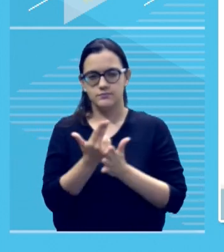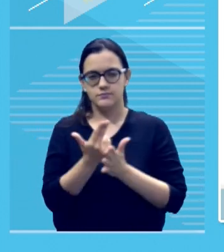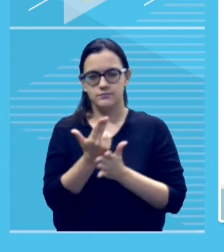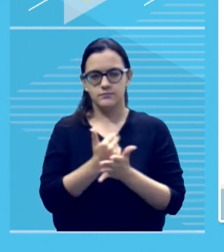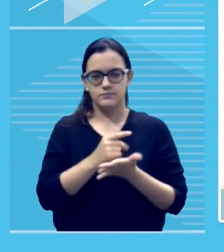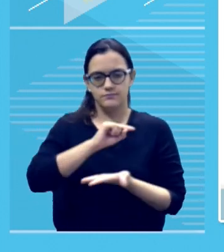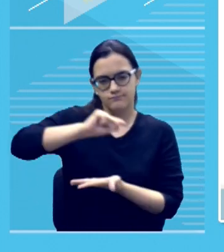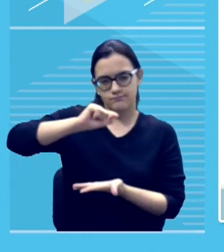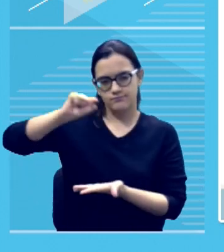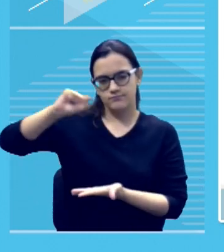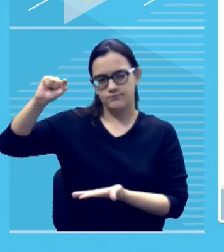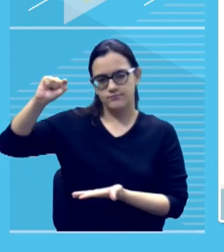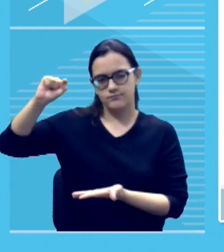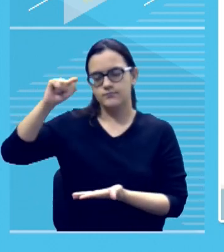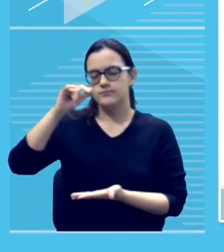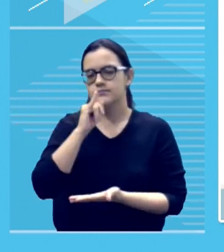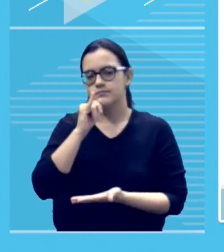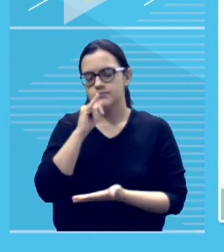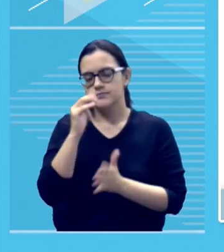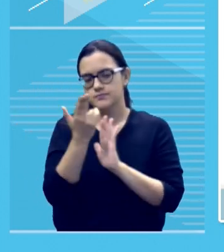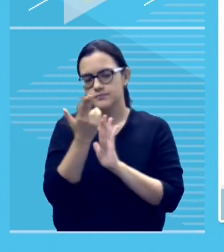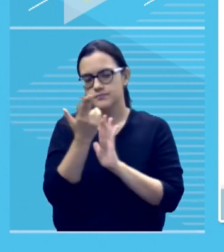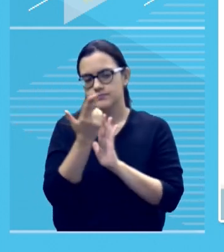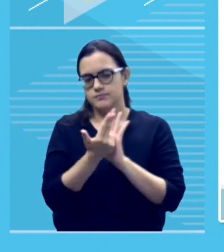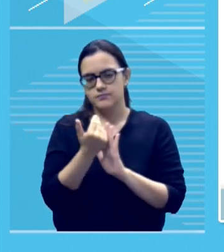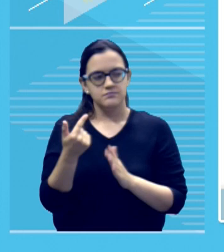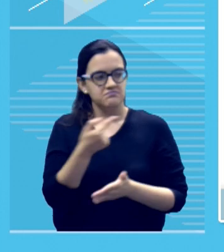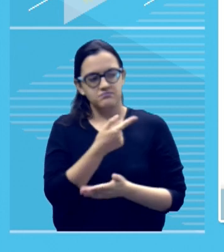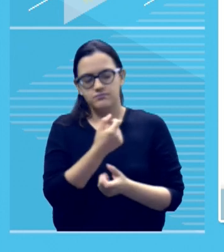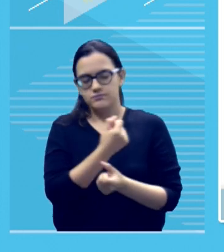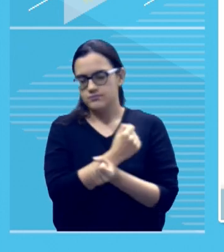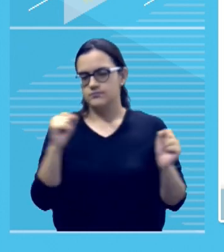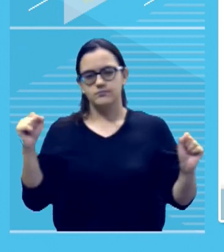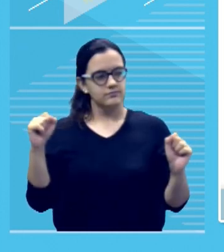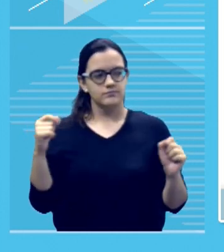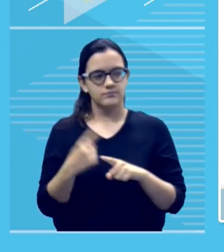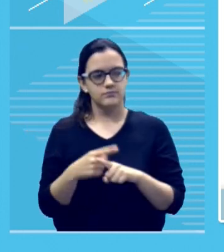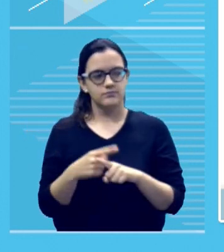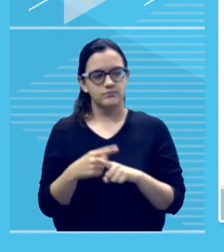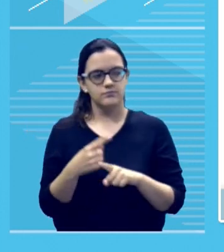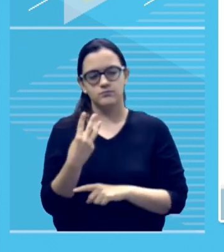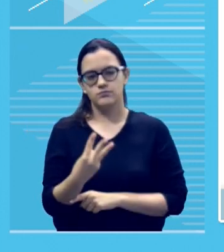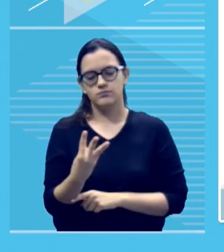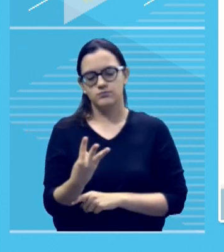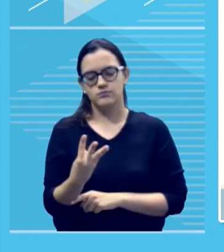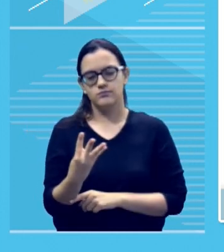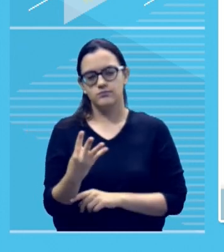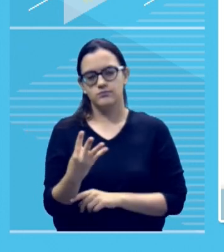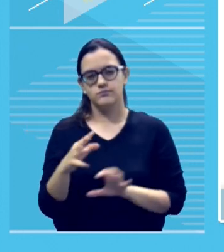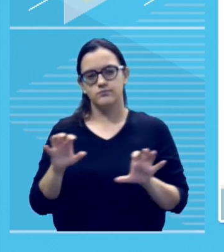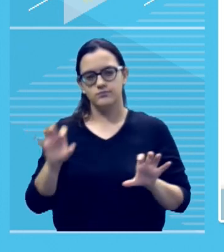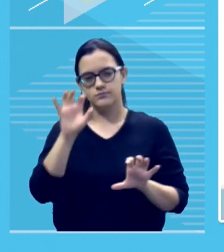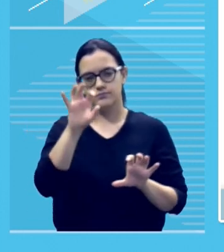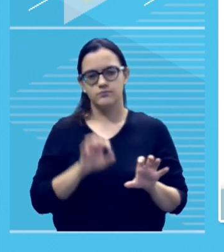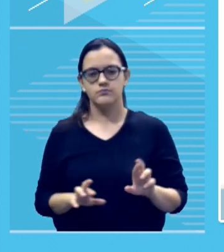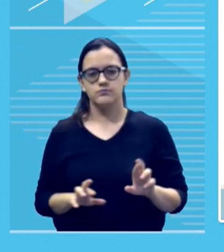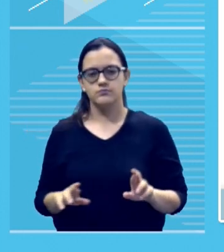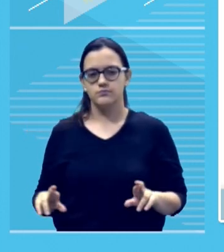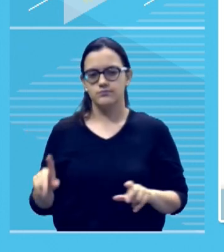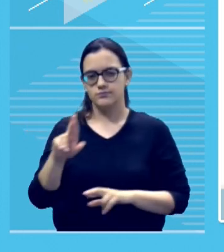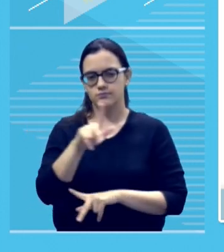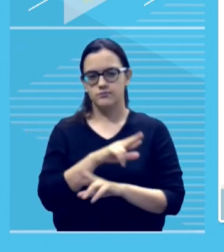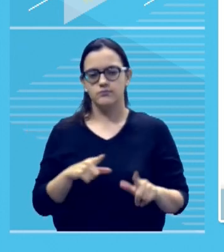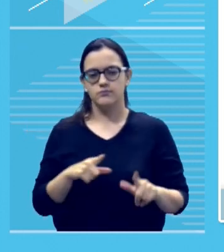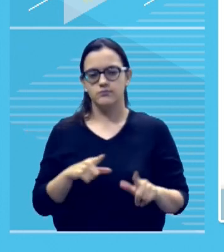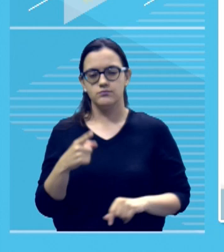carbono assimétrico quiral é aquele que apresenta os quatro ligantes diferentes entre si. Tá? Vamos colocar aí um minutinho